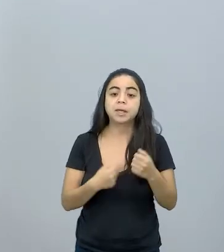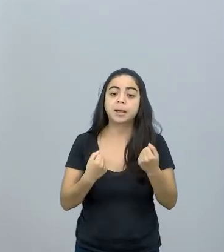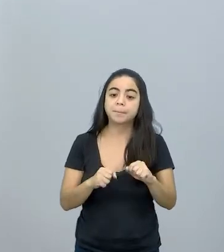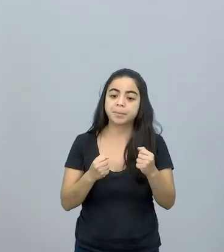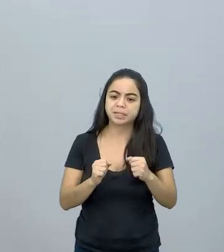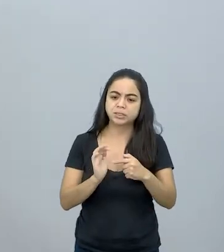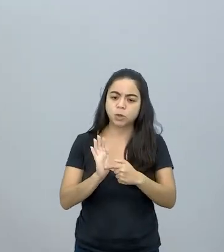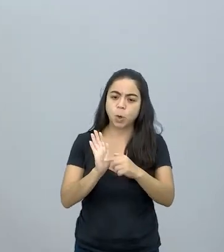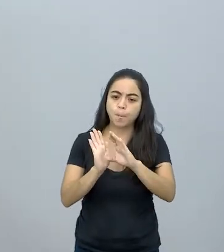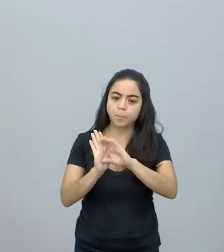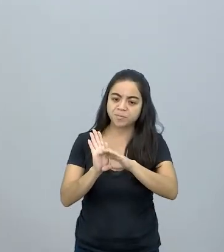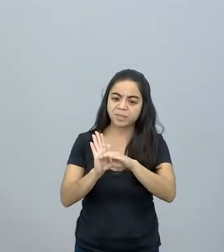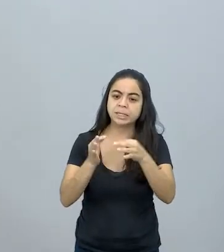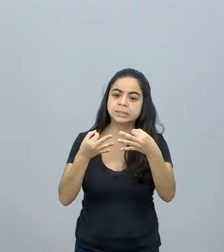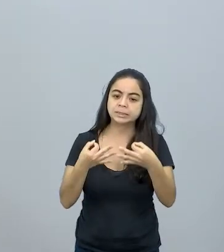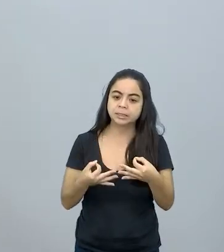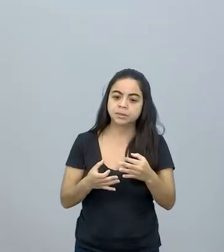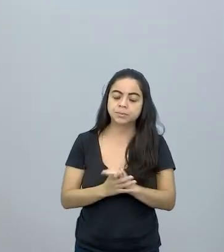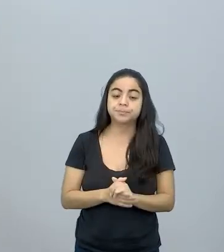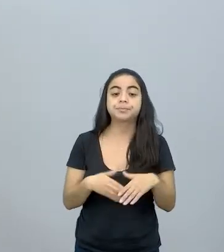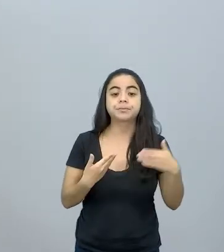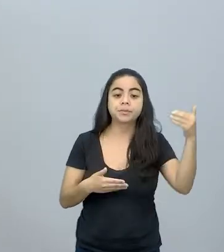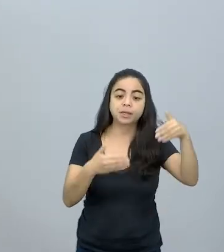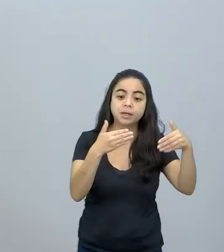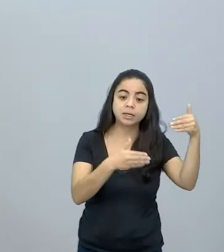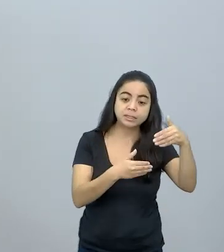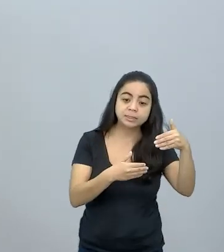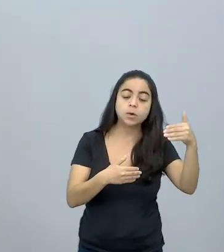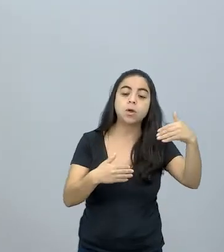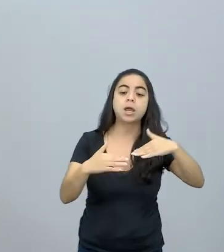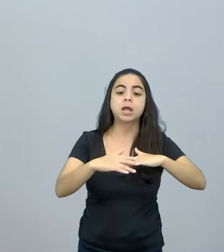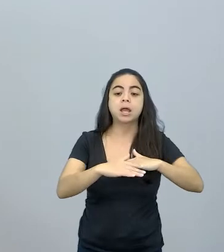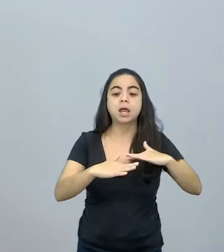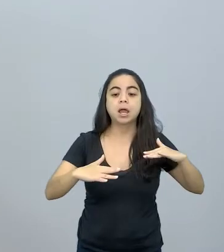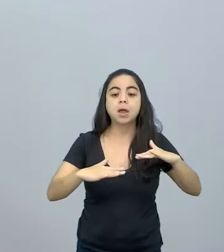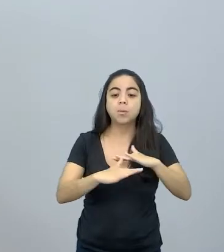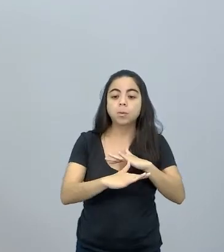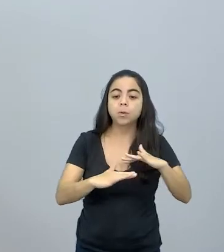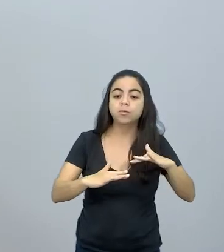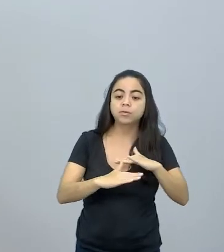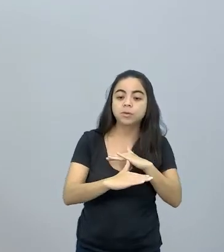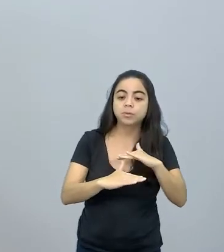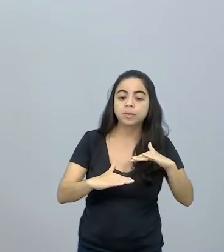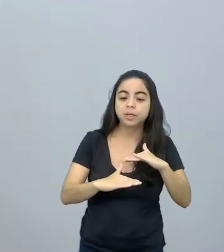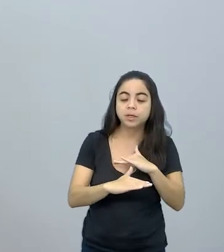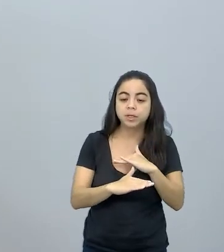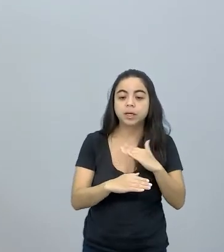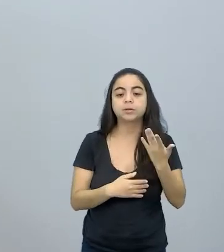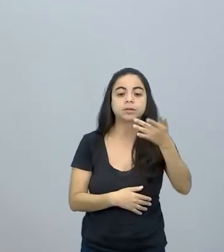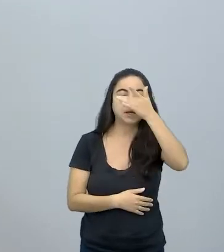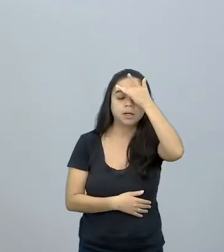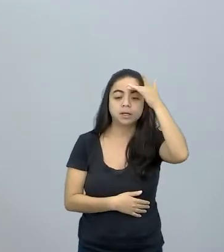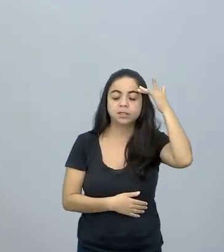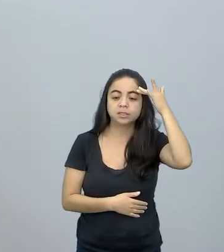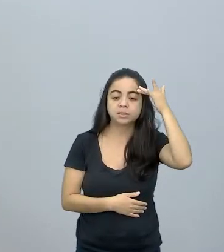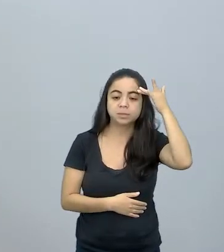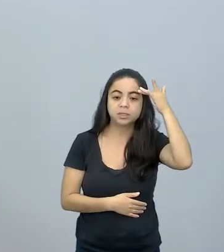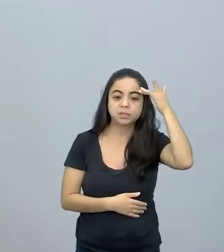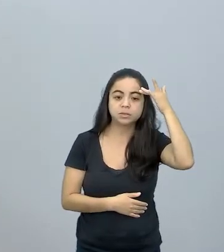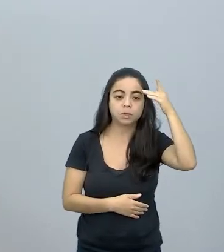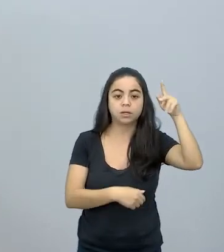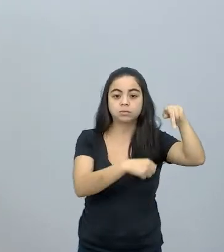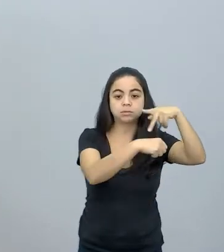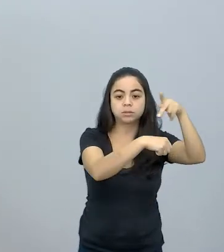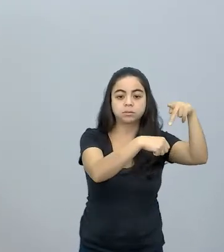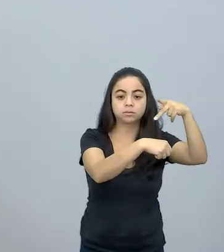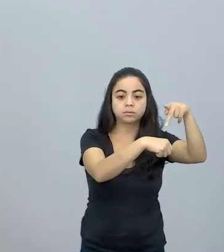que é essa imigração. A imigração é um movimento em que as pessoas saem de uma